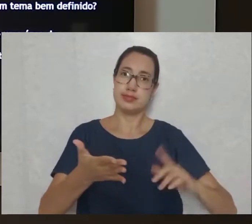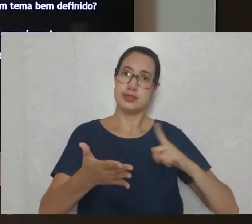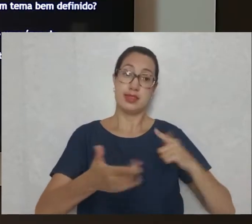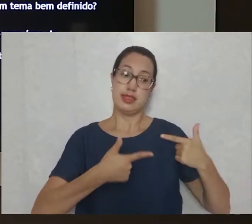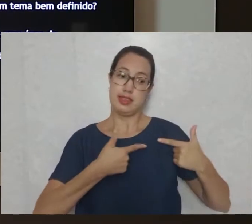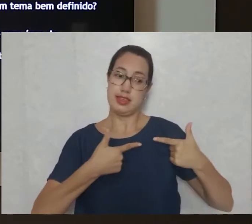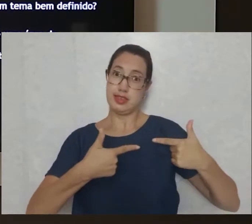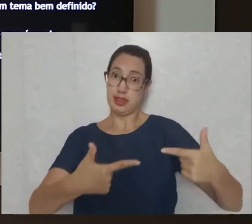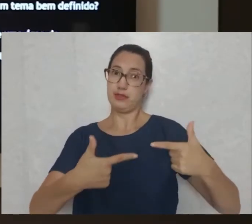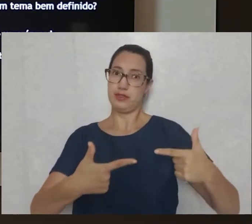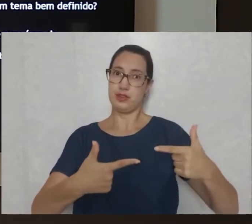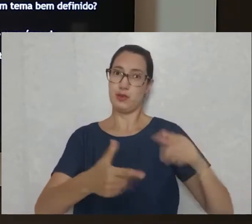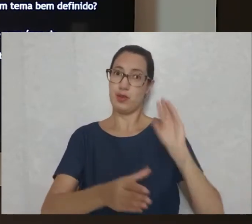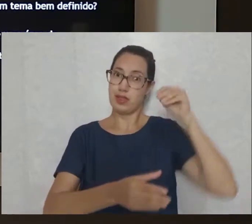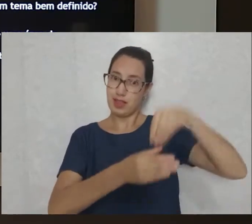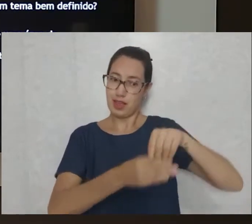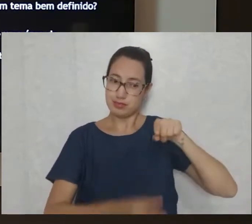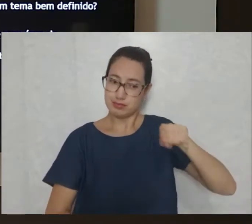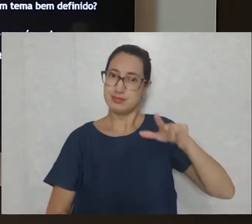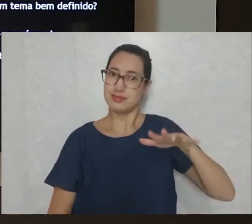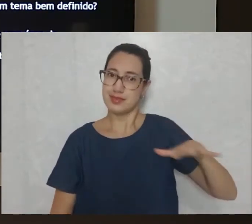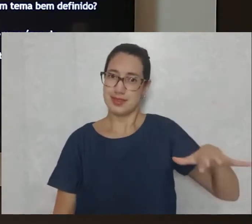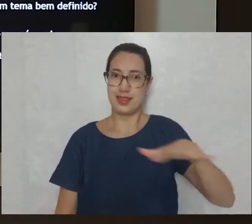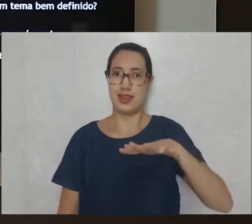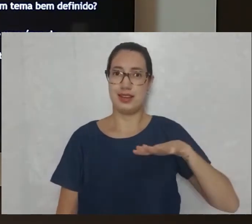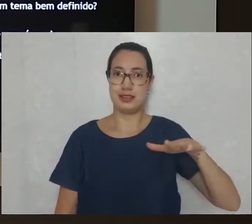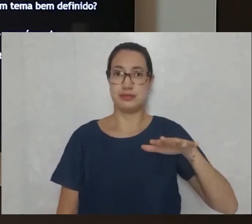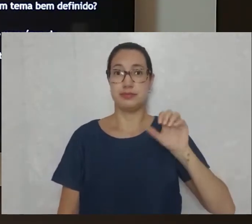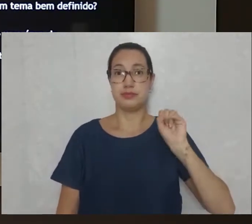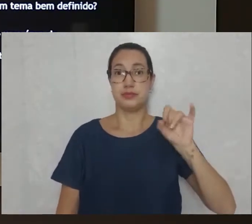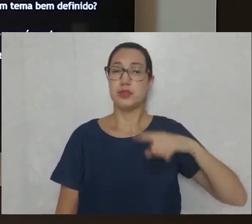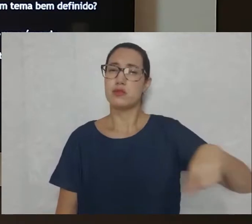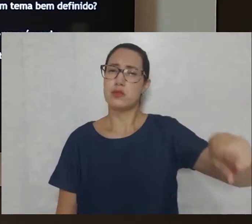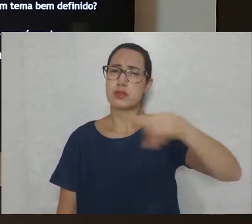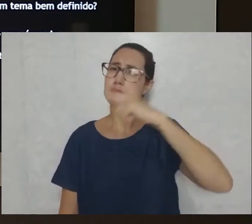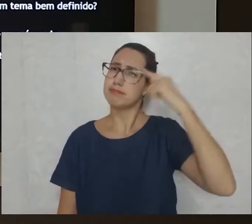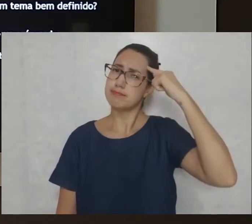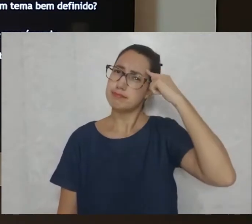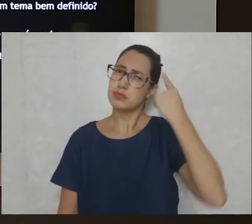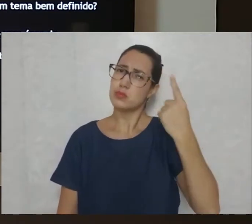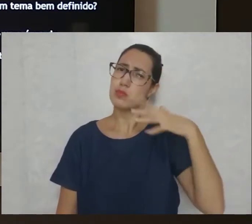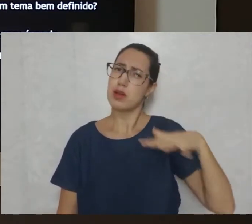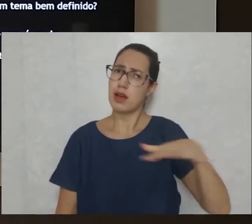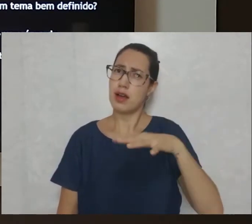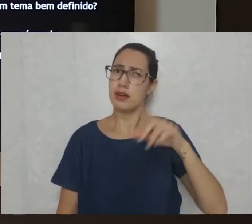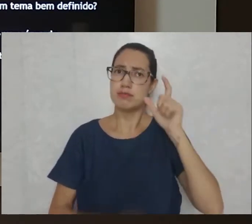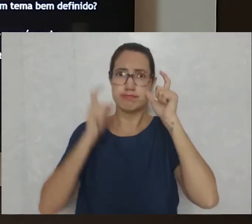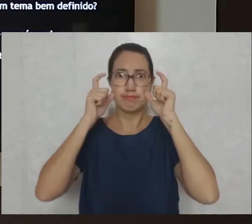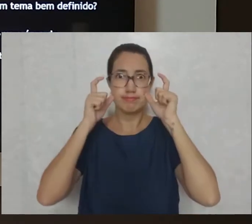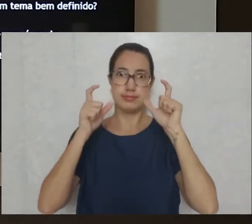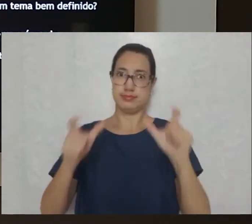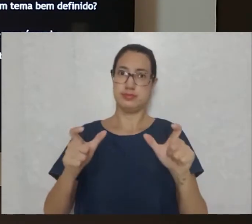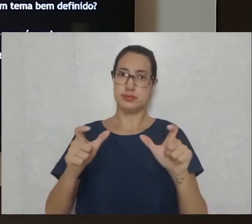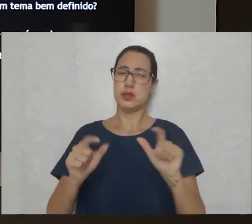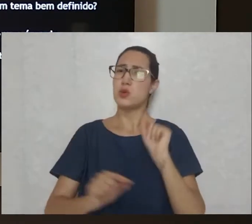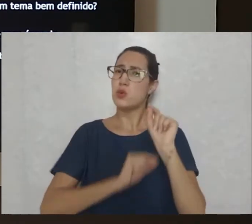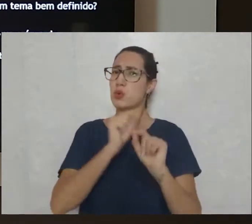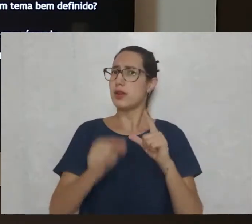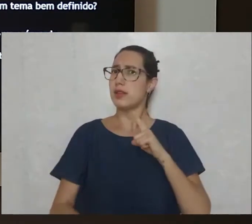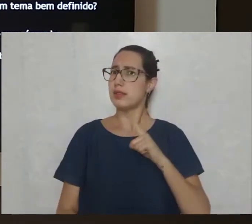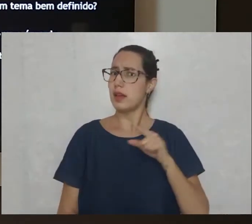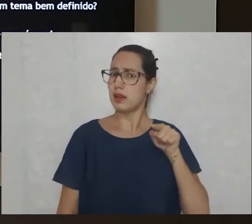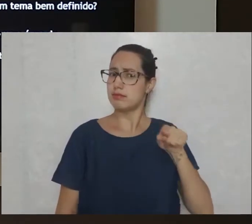o tema começa a entrar nessa questão. Se você pensa numa sub-área que você tem interesse, o que é que há dentro daquela sub-área que